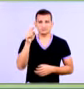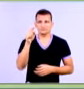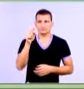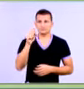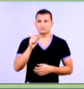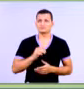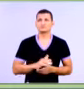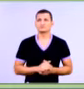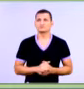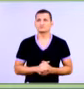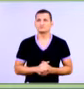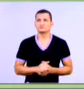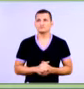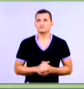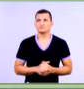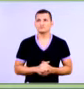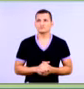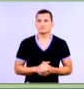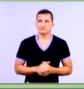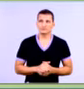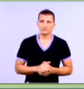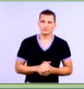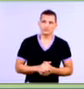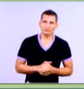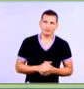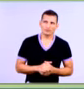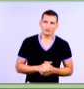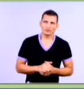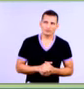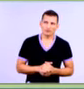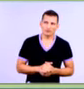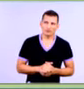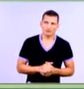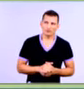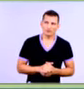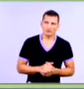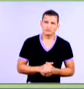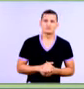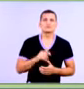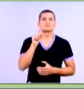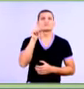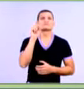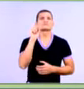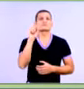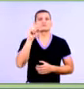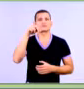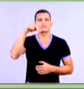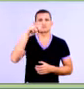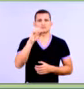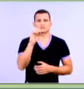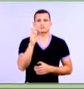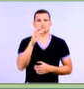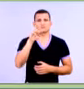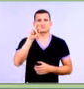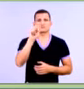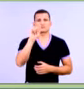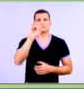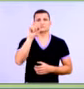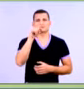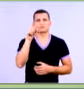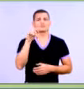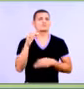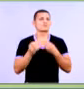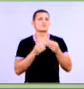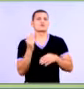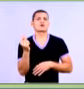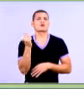derivação, derivação. Quem que é esse nó aqui? Esse daqui é o nó raiz. Qual que é a altura dessa árvore? Você